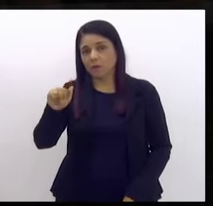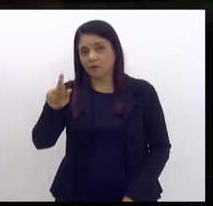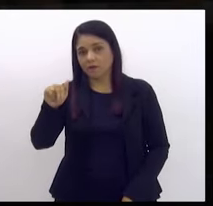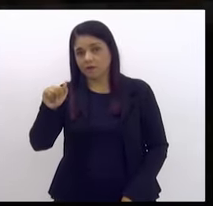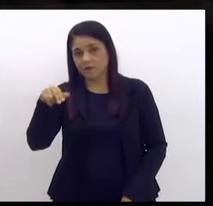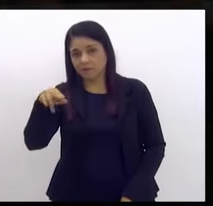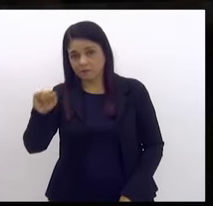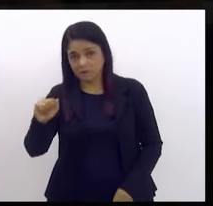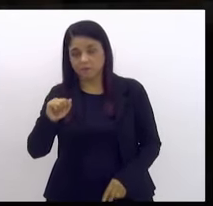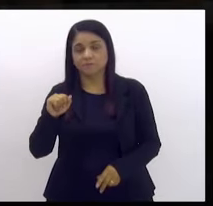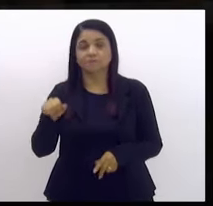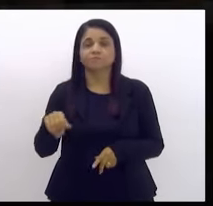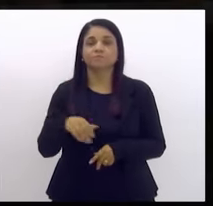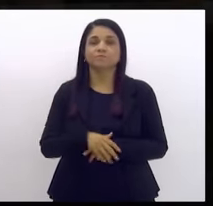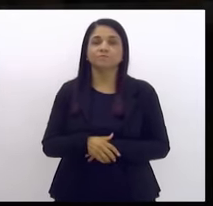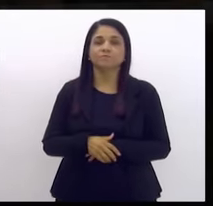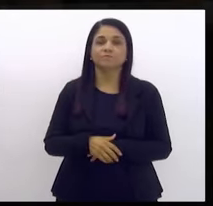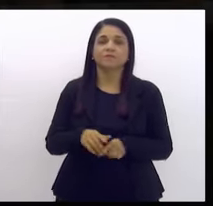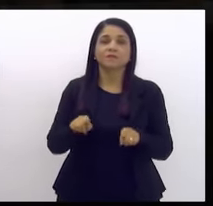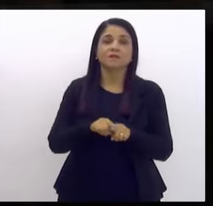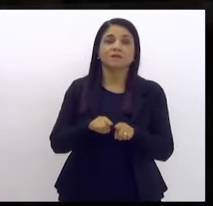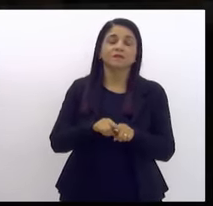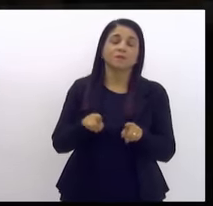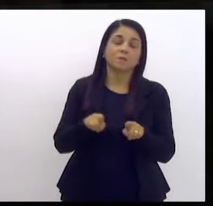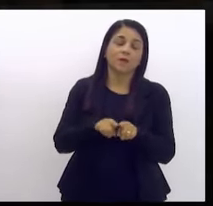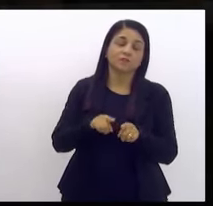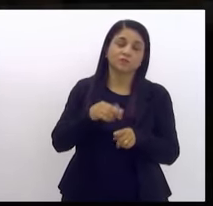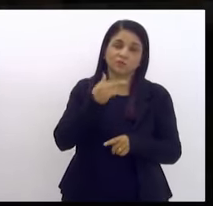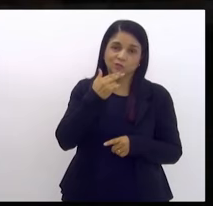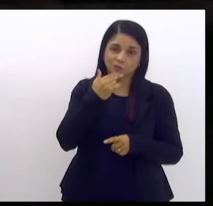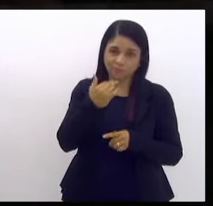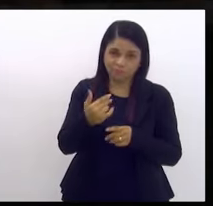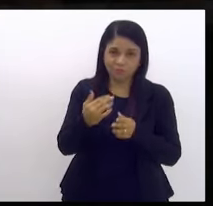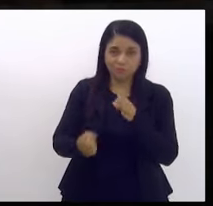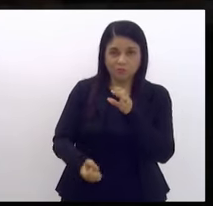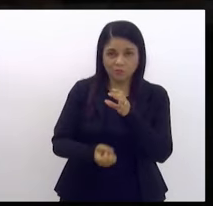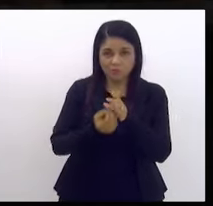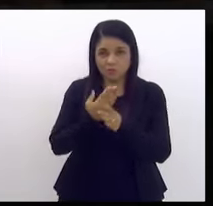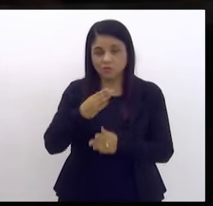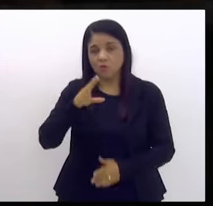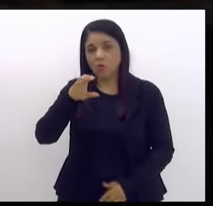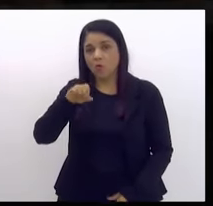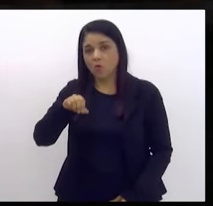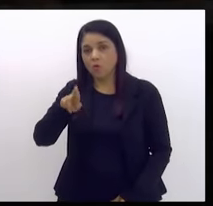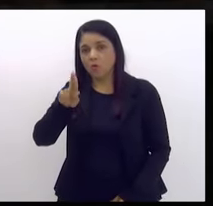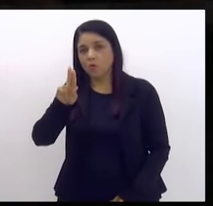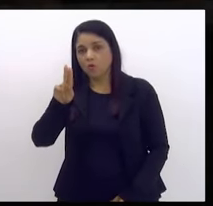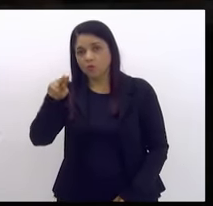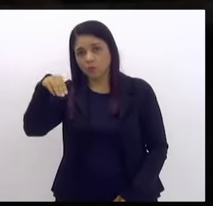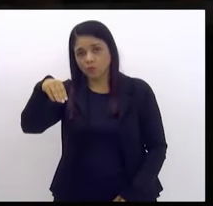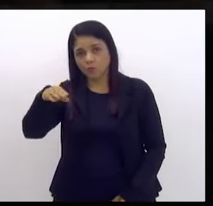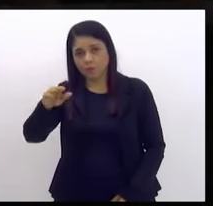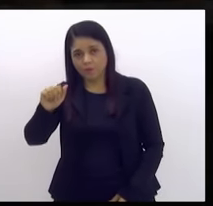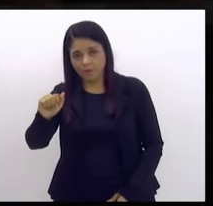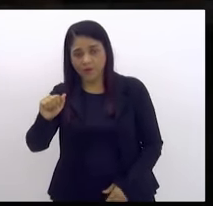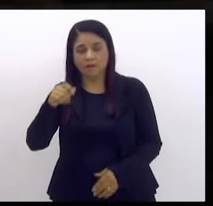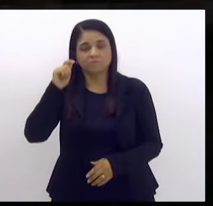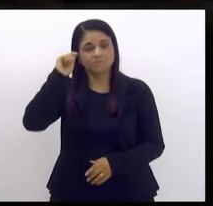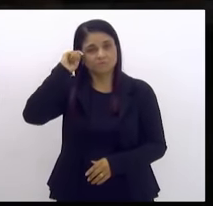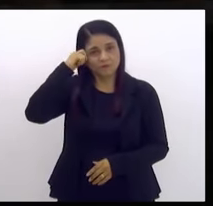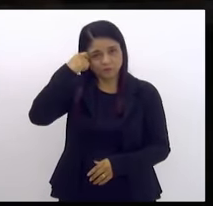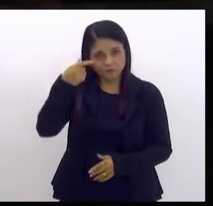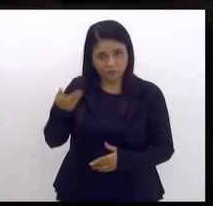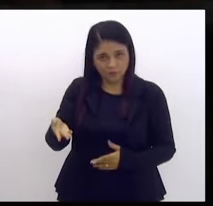tronco banto e iorubá, a partir da contribuição dos estratos negros que ocuparam aqui